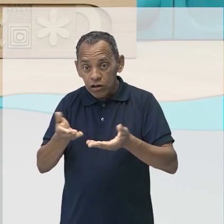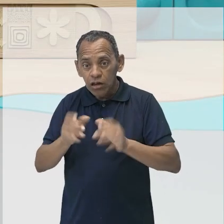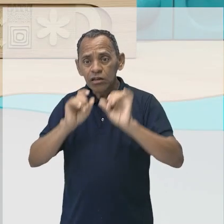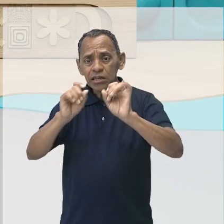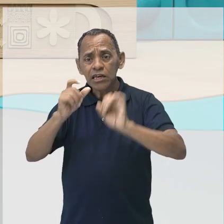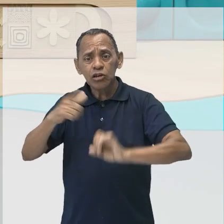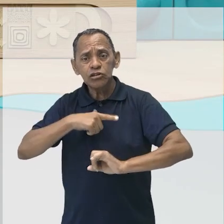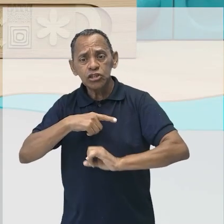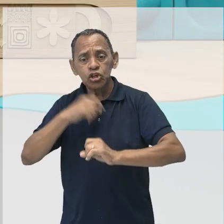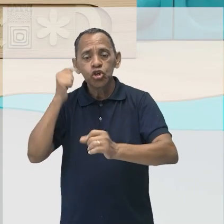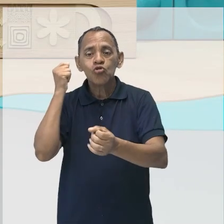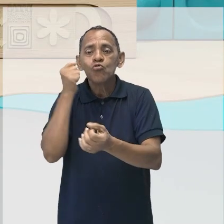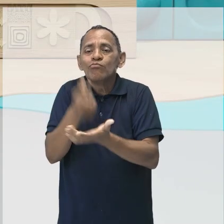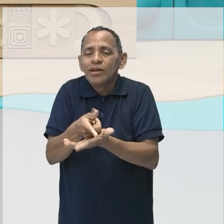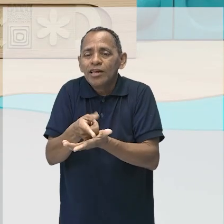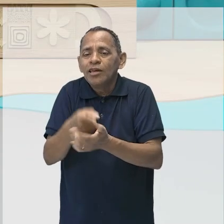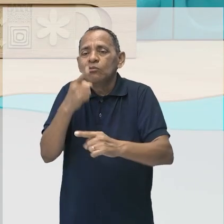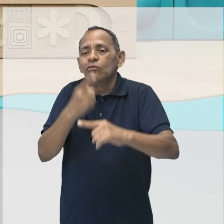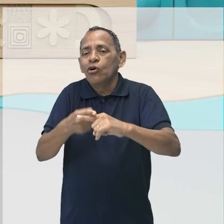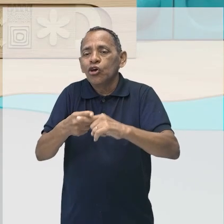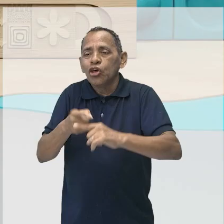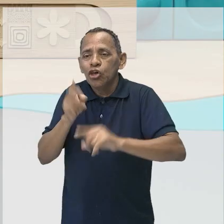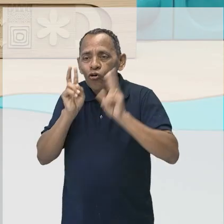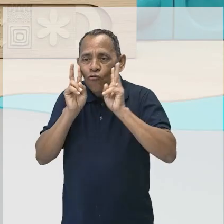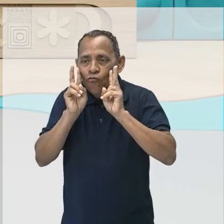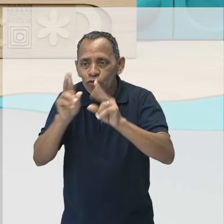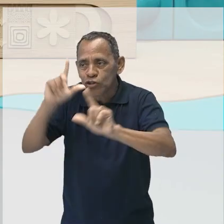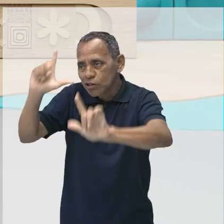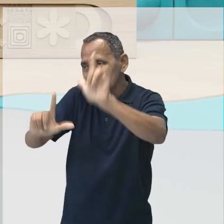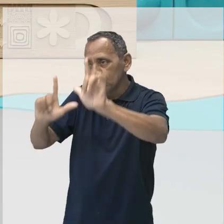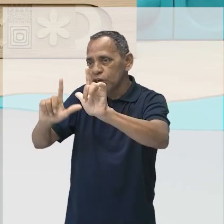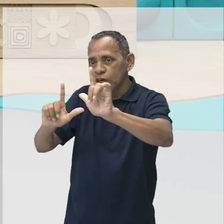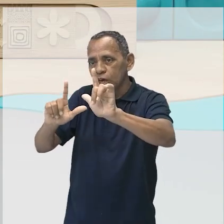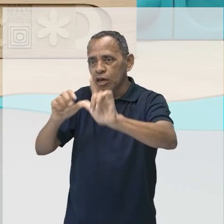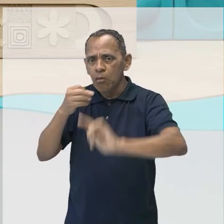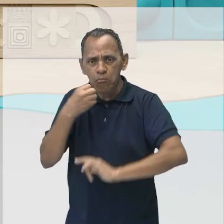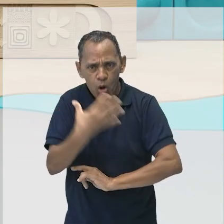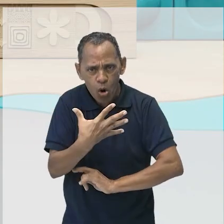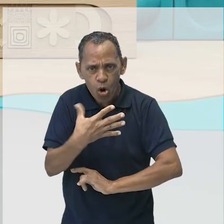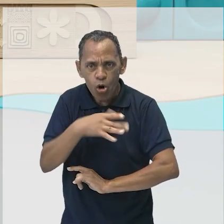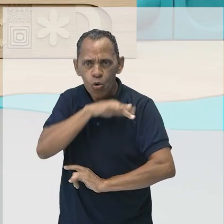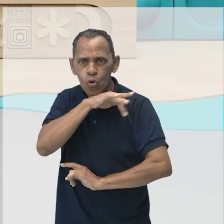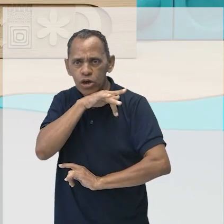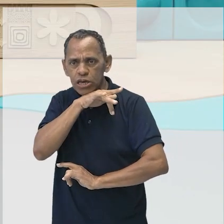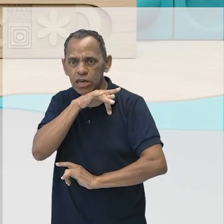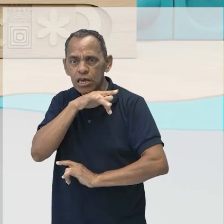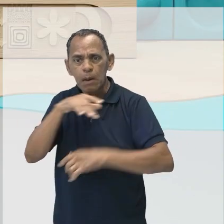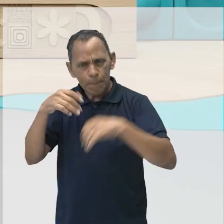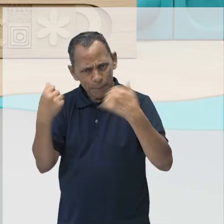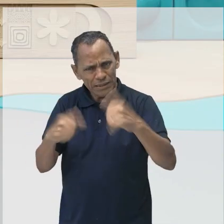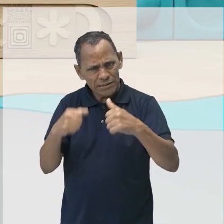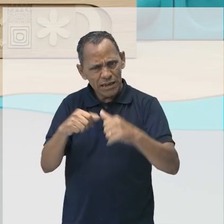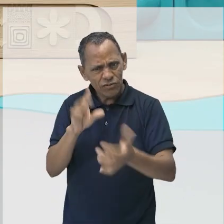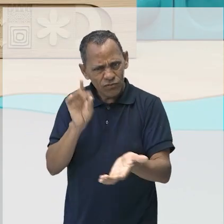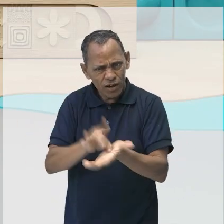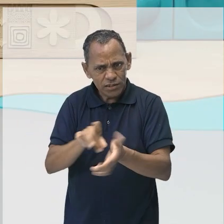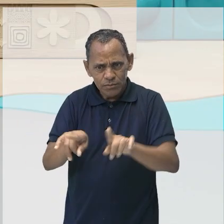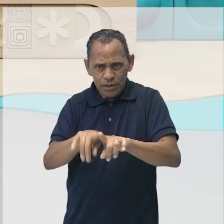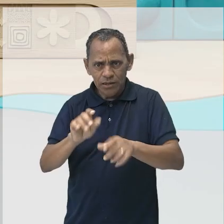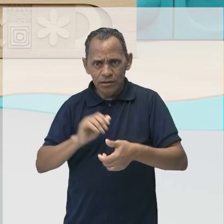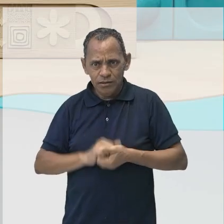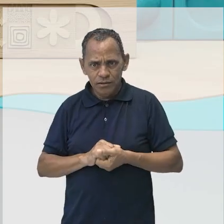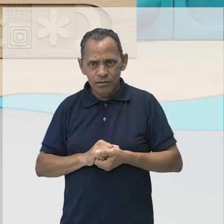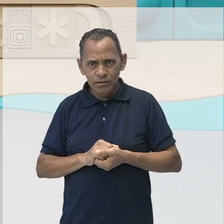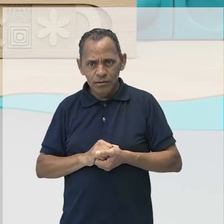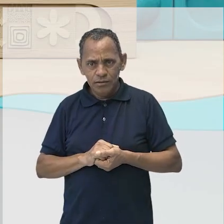eu comprei porque eu vi na televisão? Será que era útil? Será que eu estava precisando mesmo?